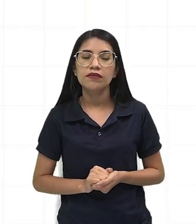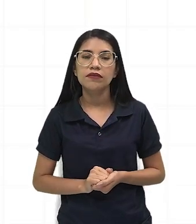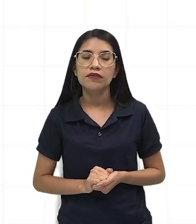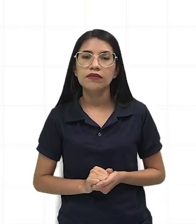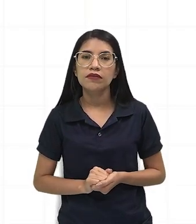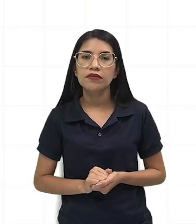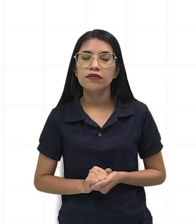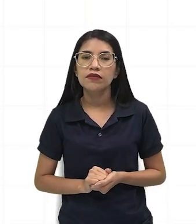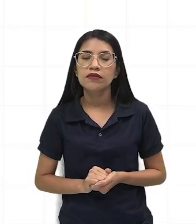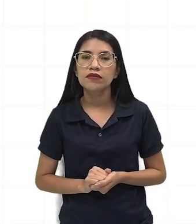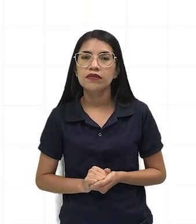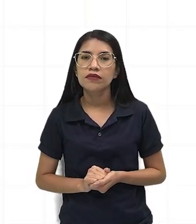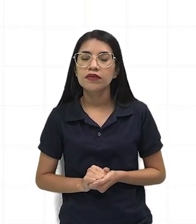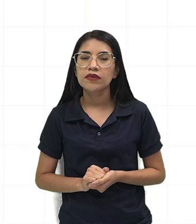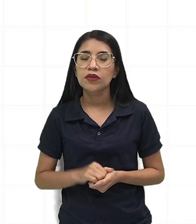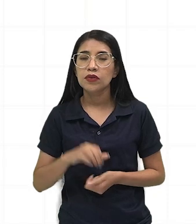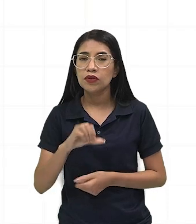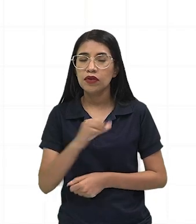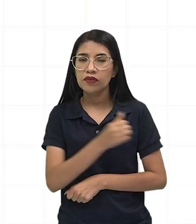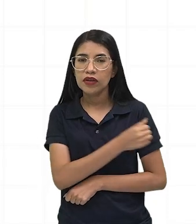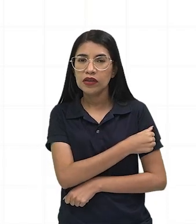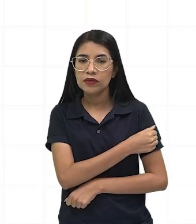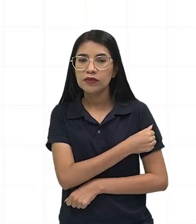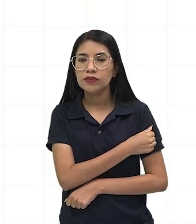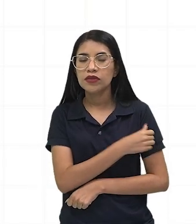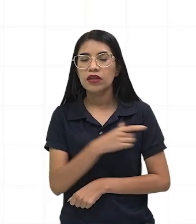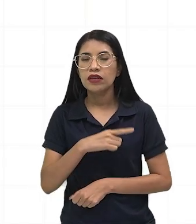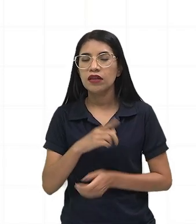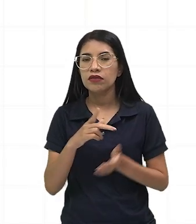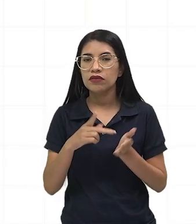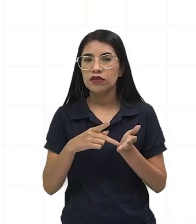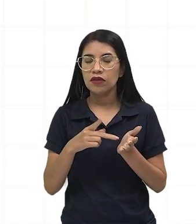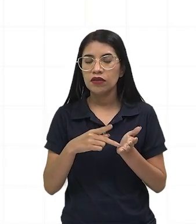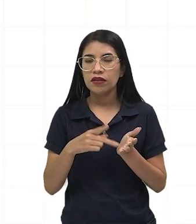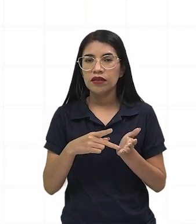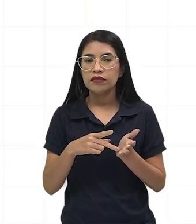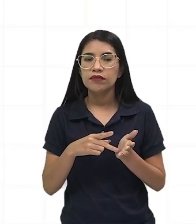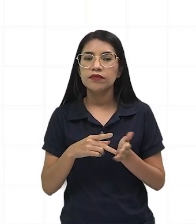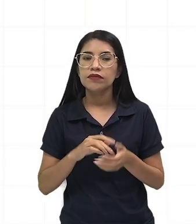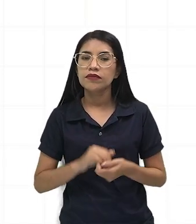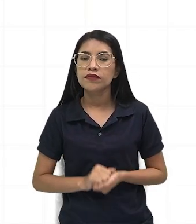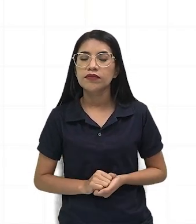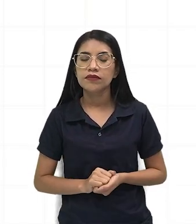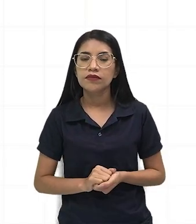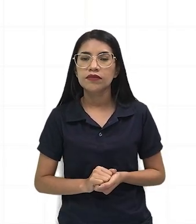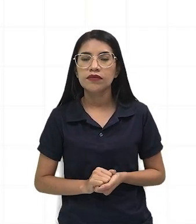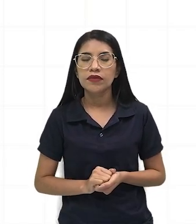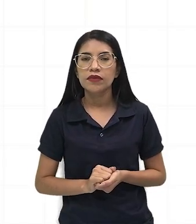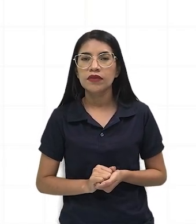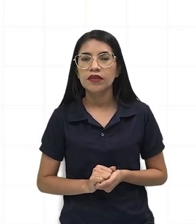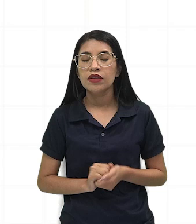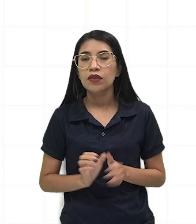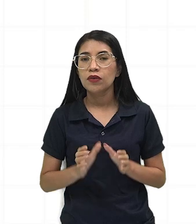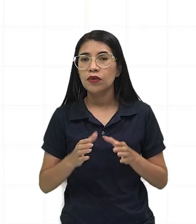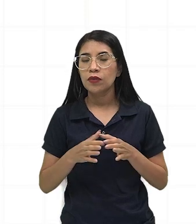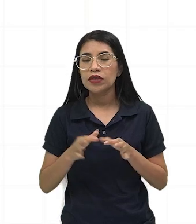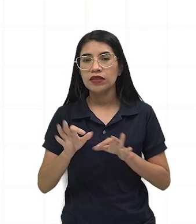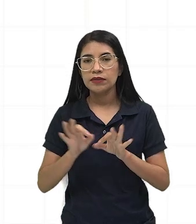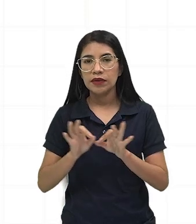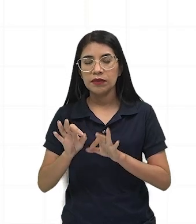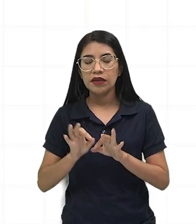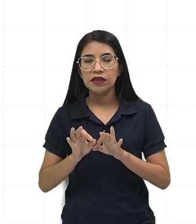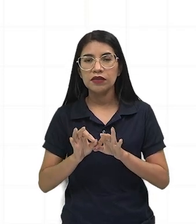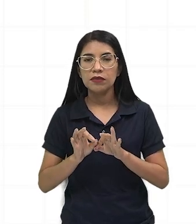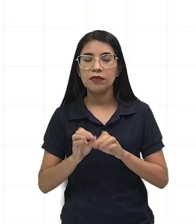notas dos 9 estudantes, olha, de uma turma preparatória para Olimpíadas de